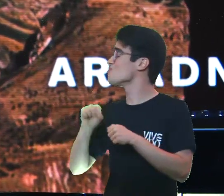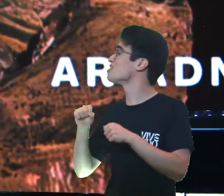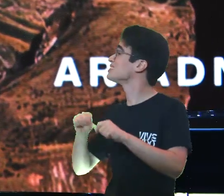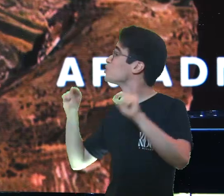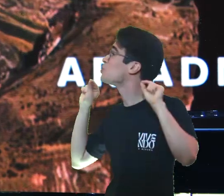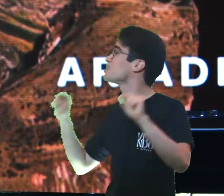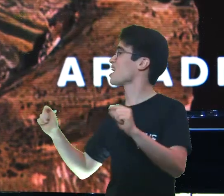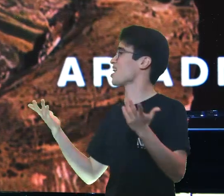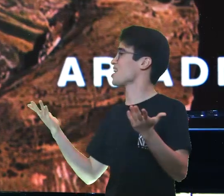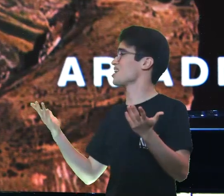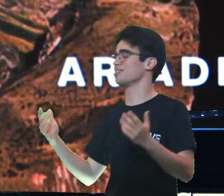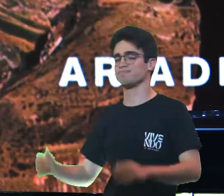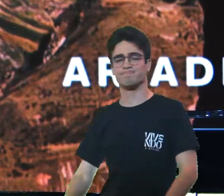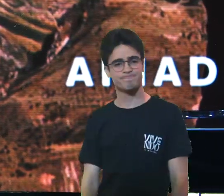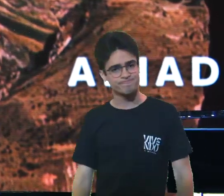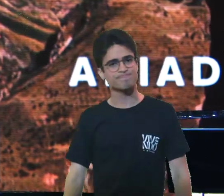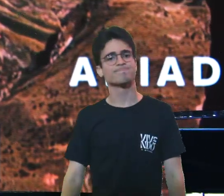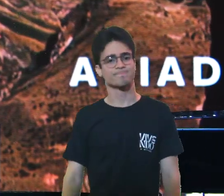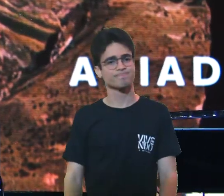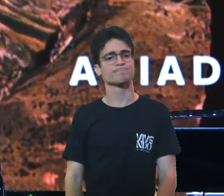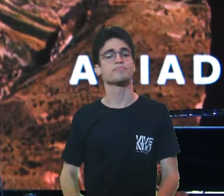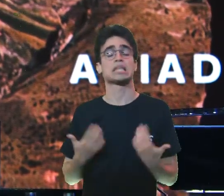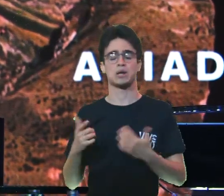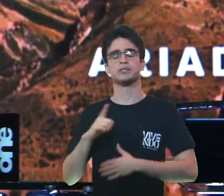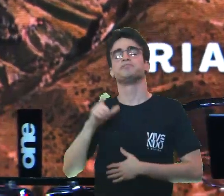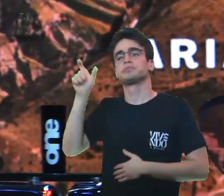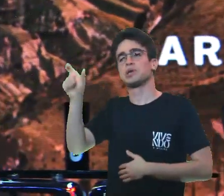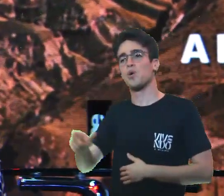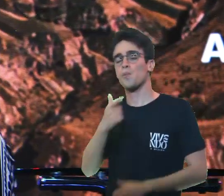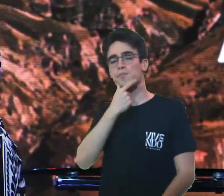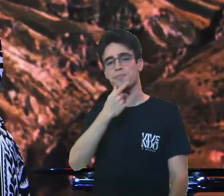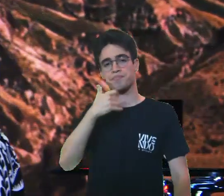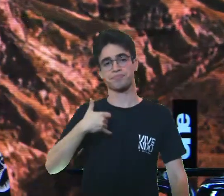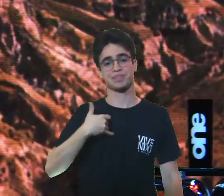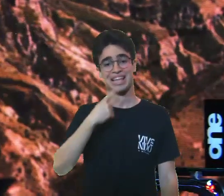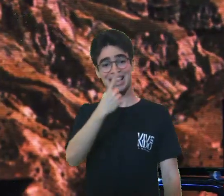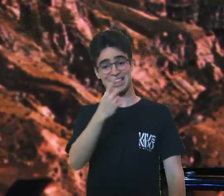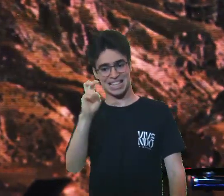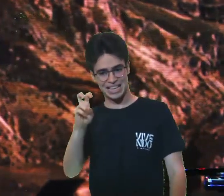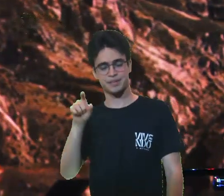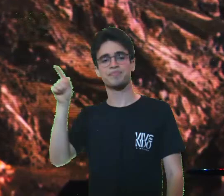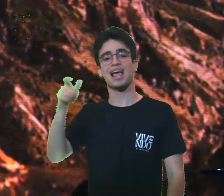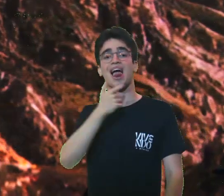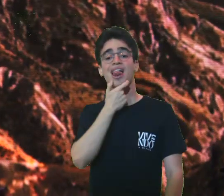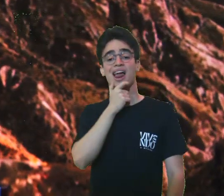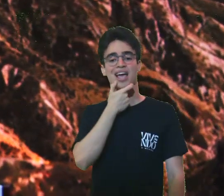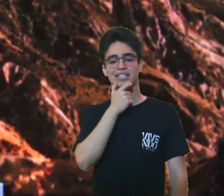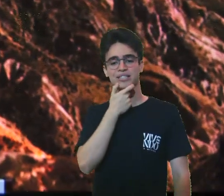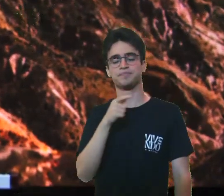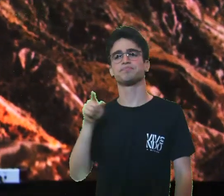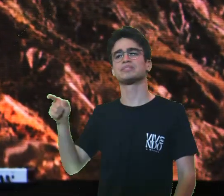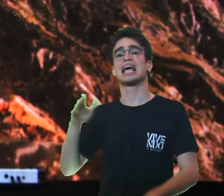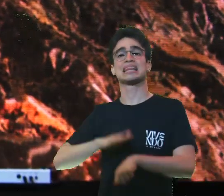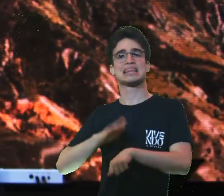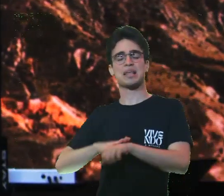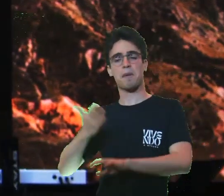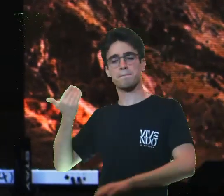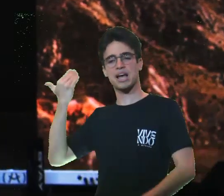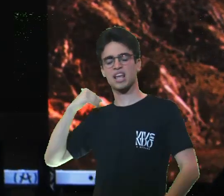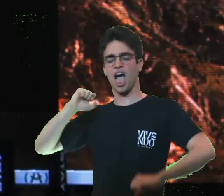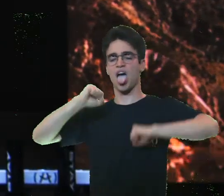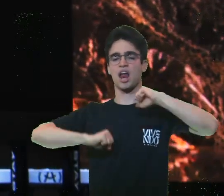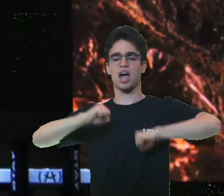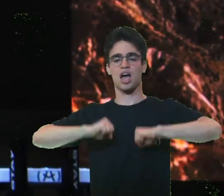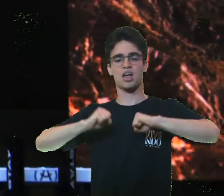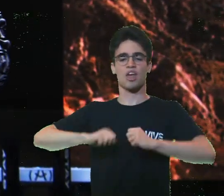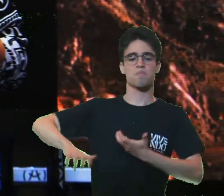na minha geração? Um garoto de 15 anos, inglês, em tempos de revolução industrial,